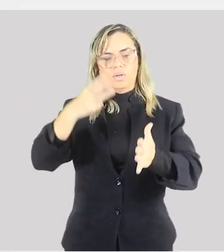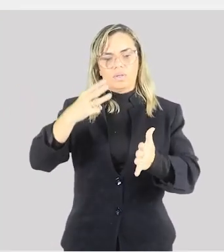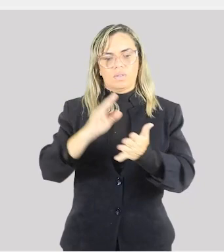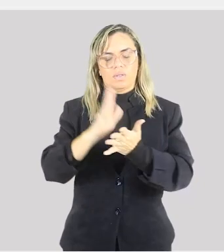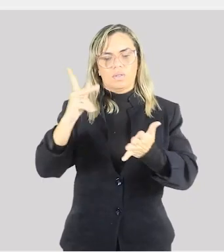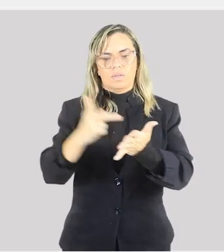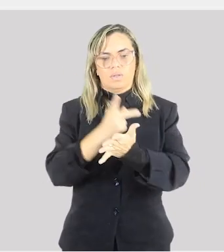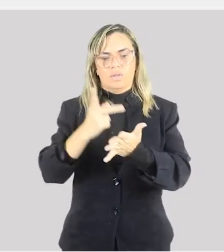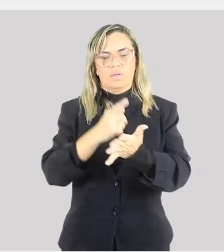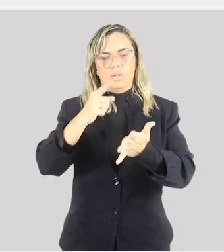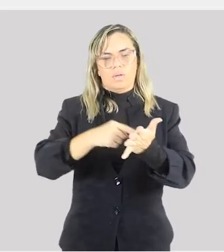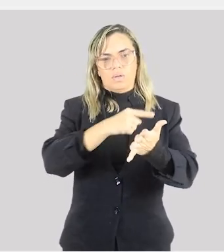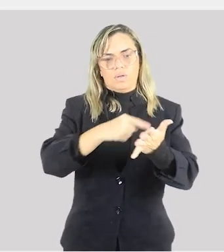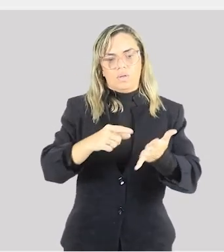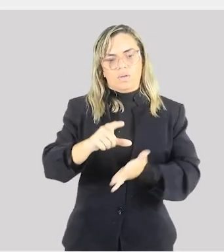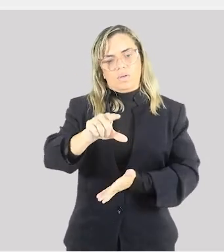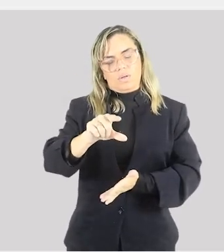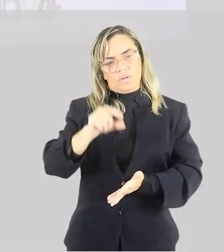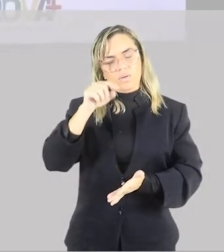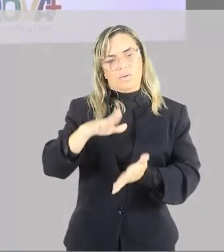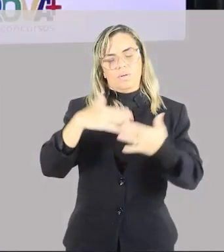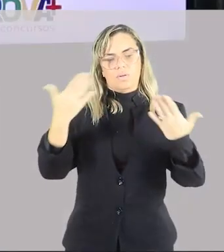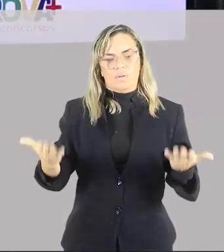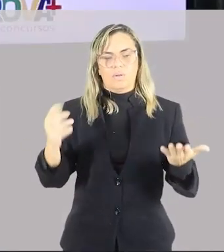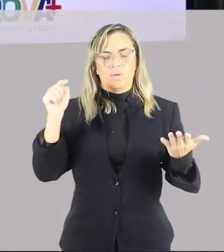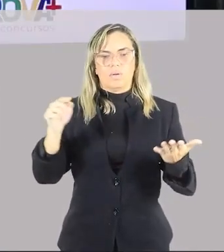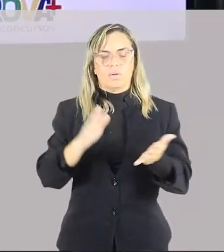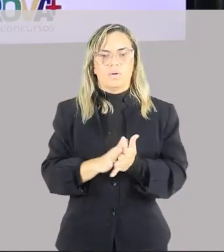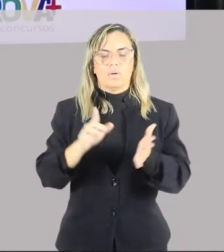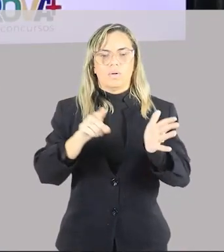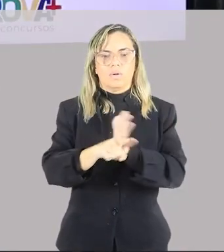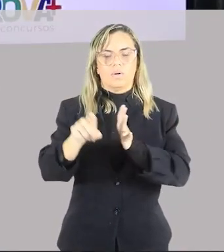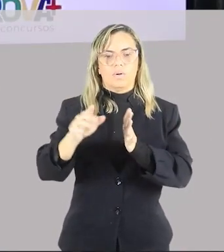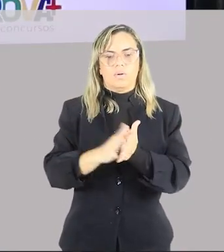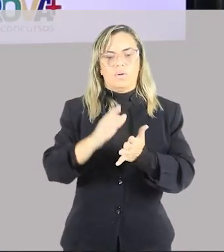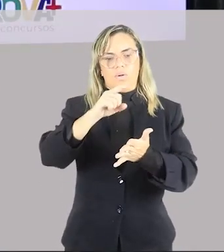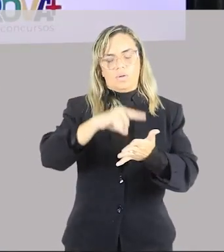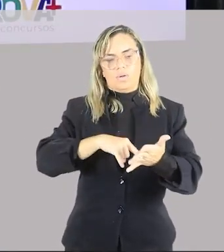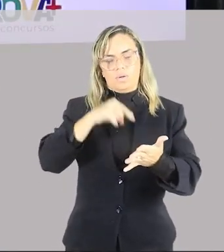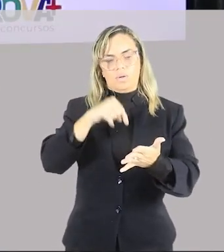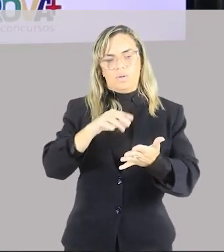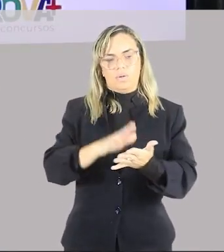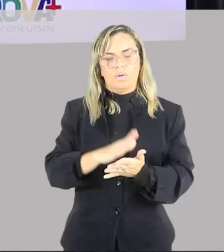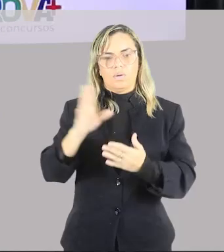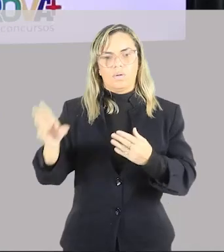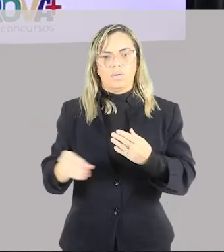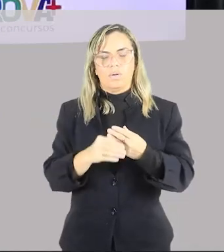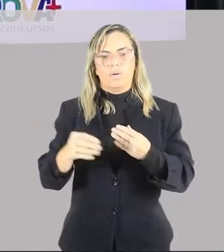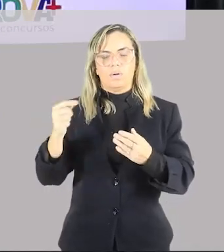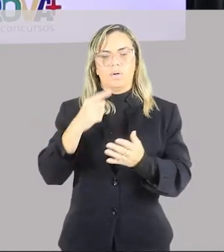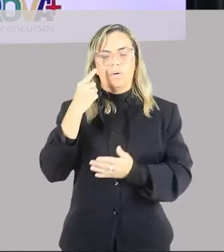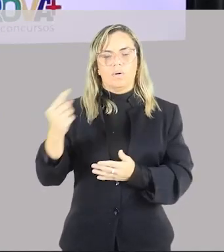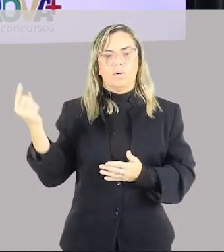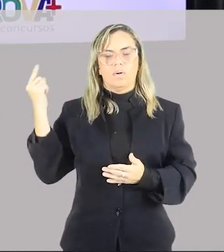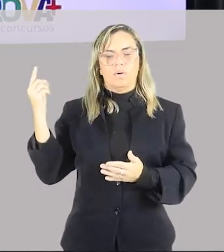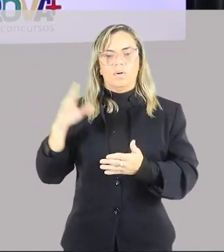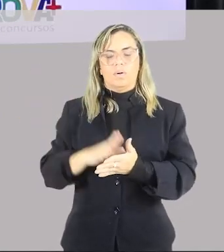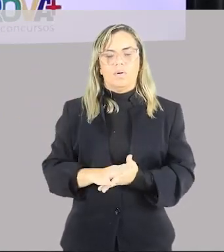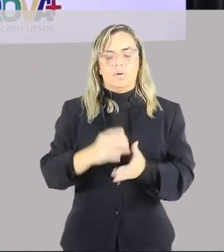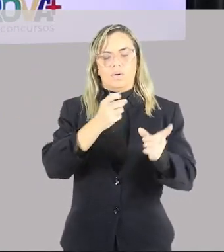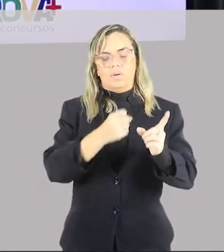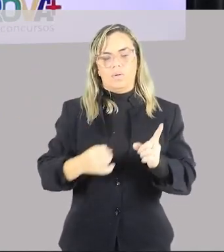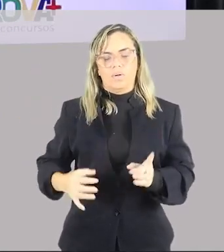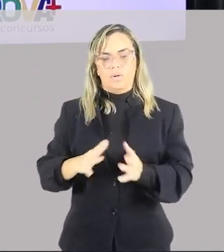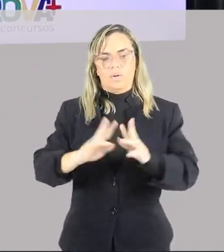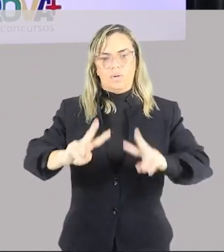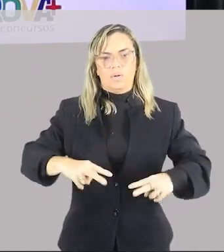seria o gabarito. Essa questão está para vocês no documento que está em anexo, aqui na descrição do vídeo, no